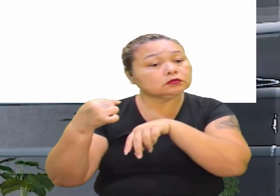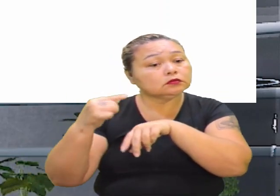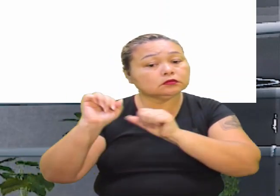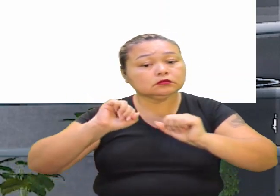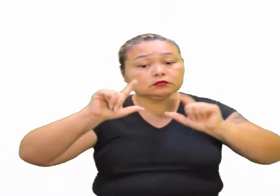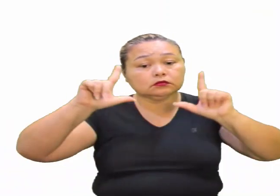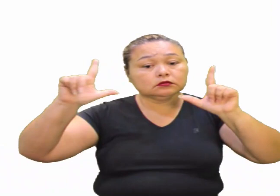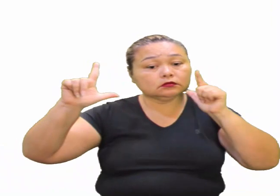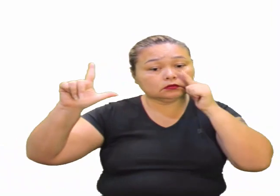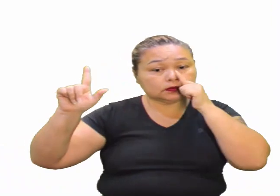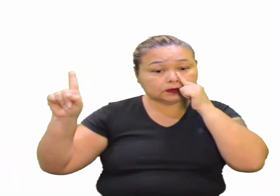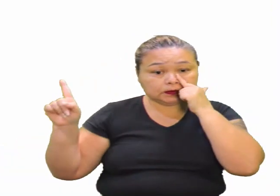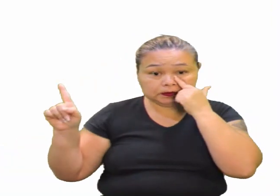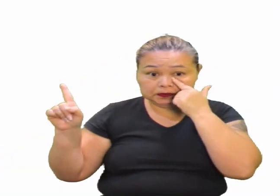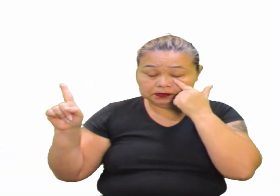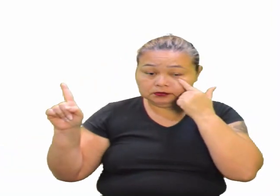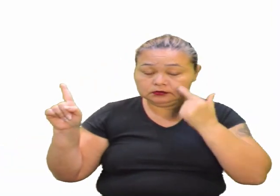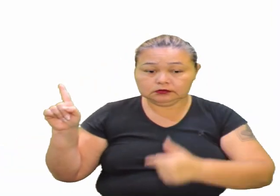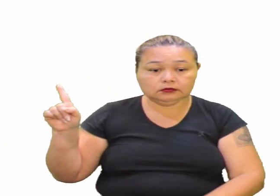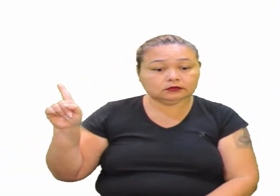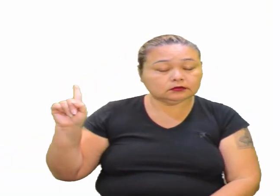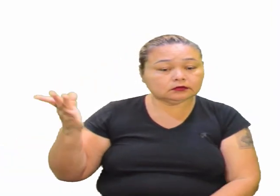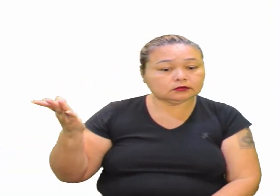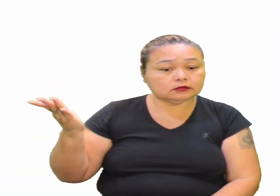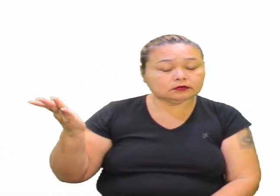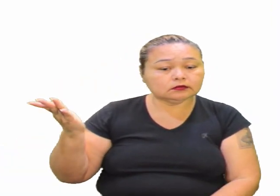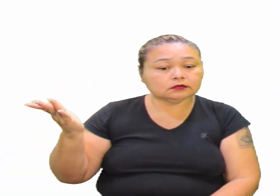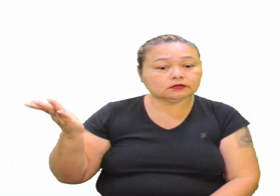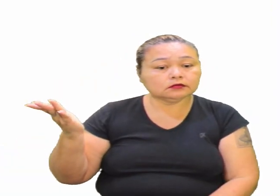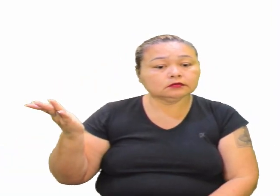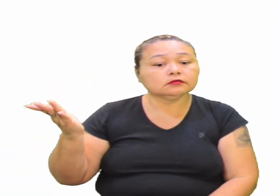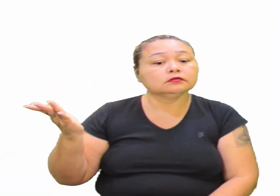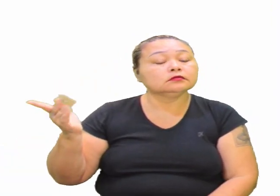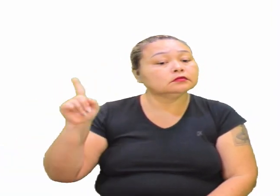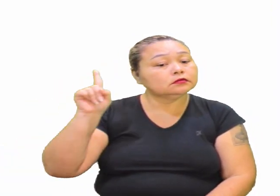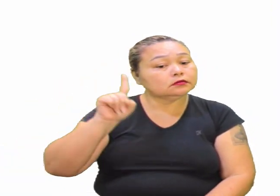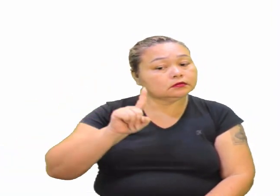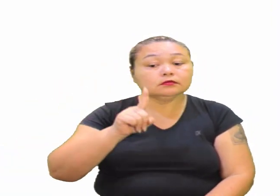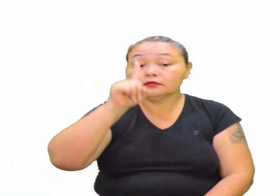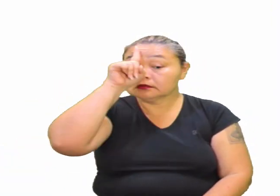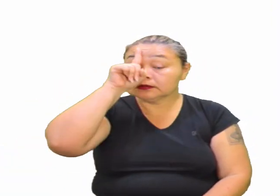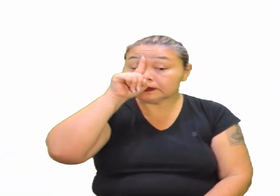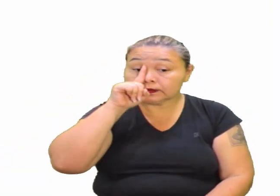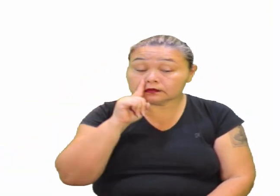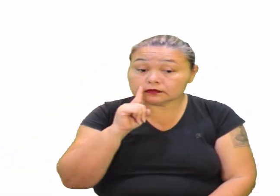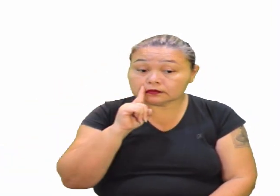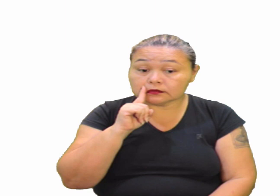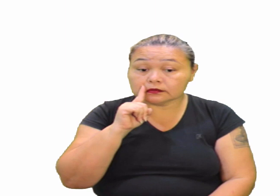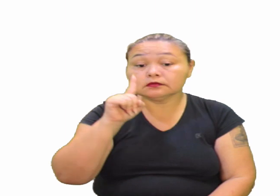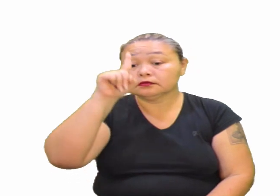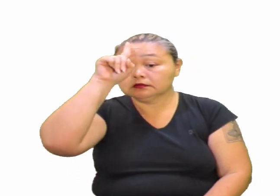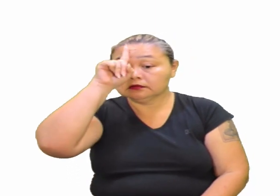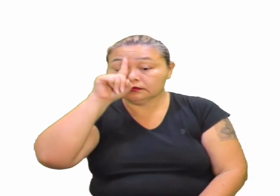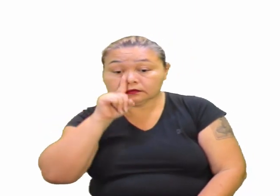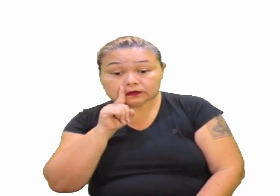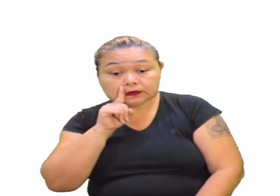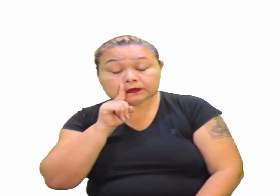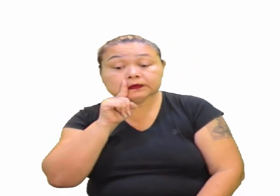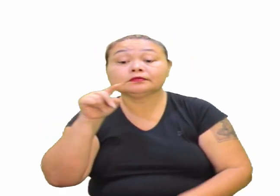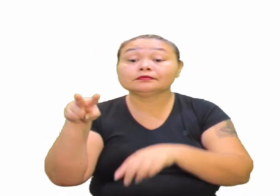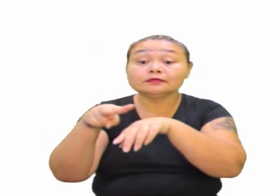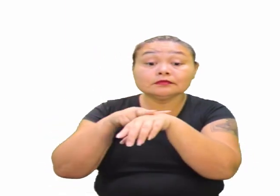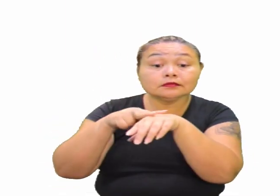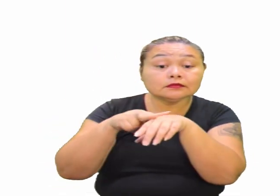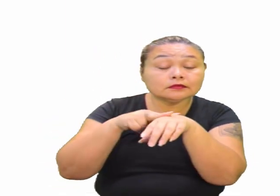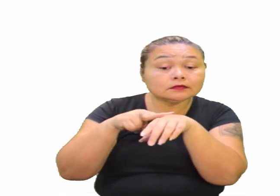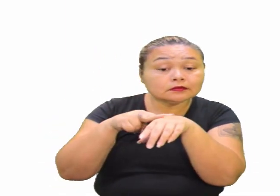para nós. Olha aí, ó. Aqui deu amarelo, amarelo e verde. Então,